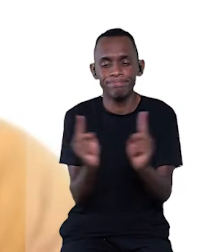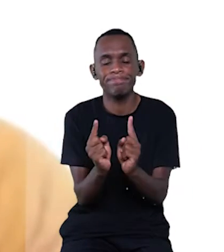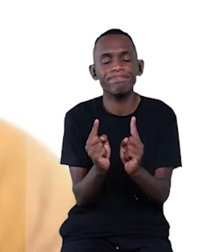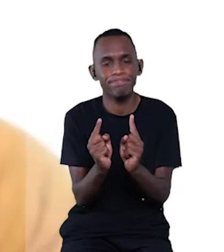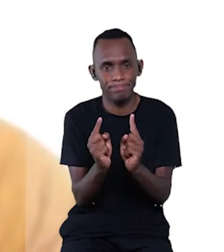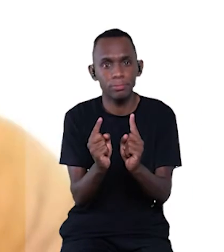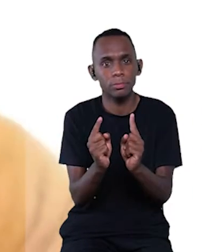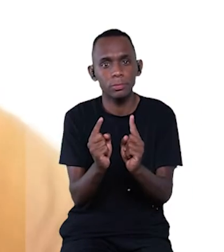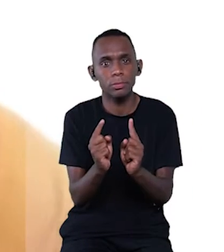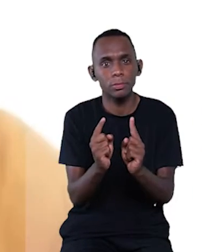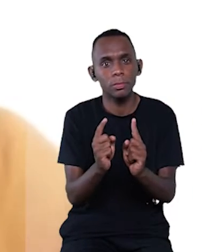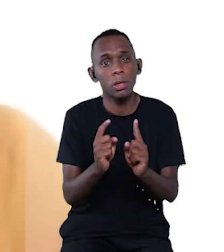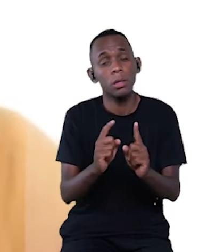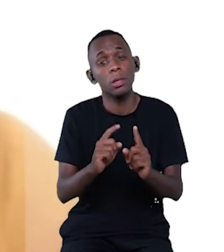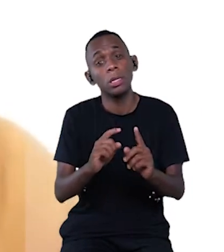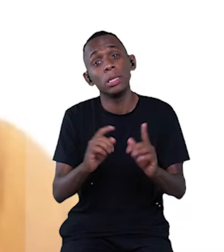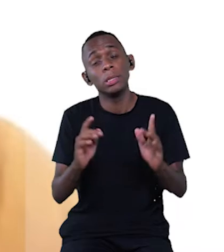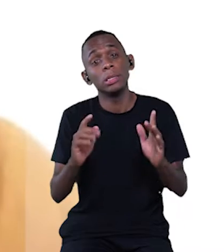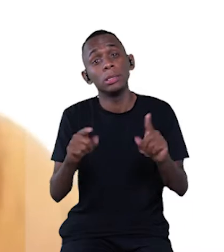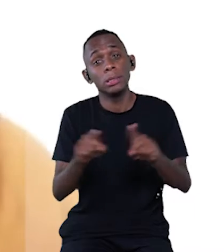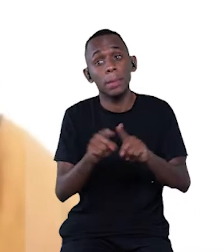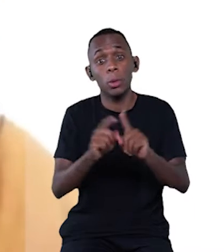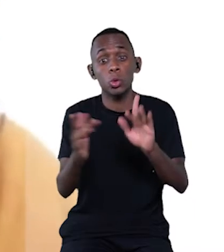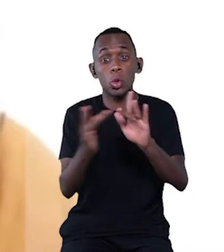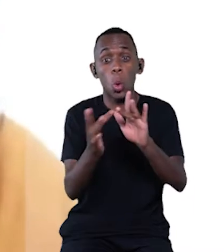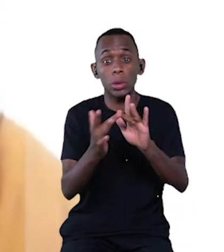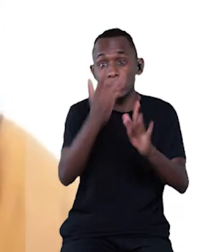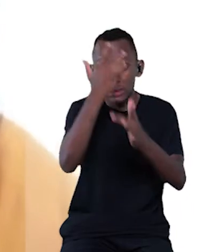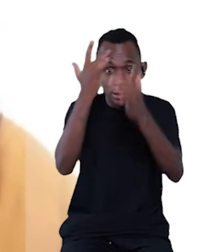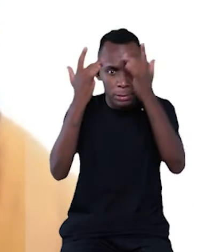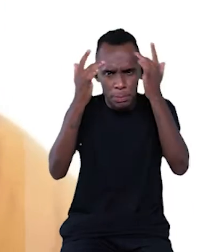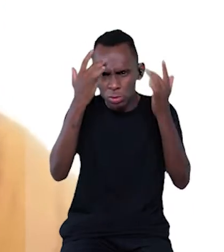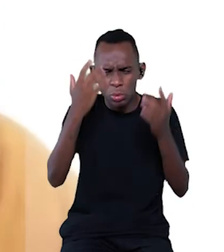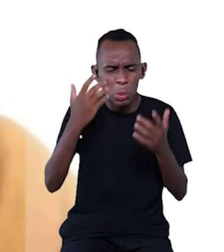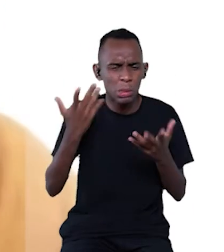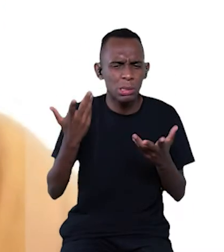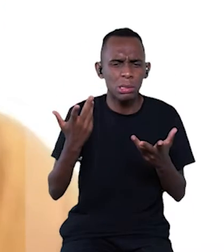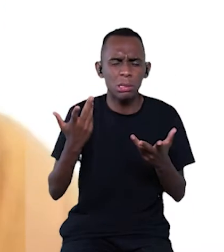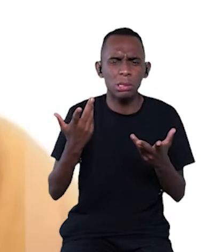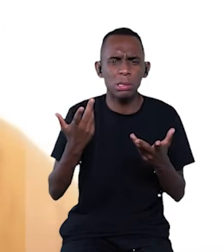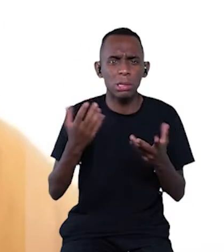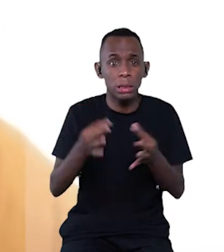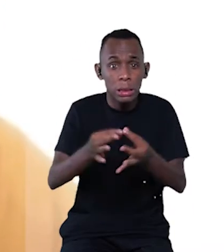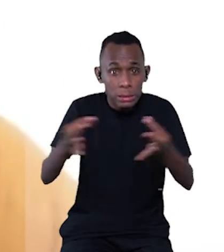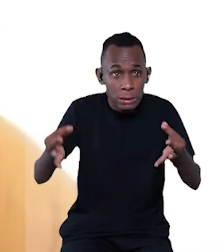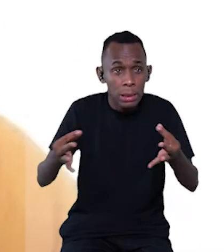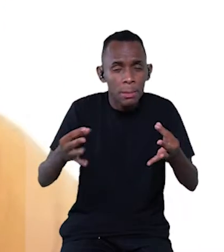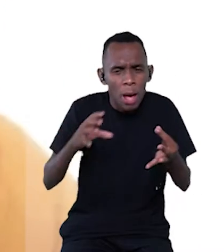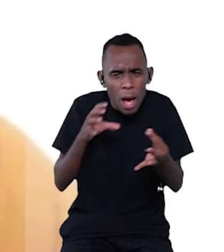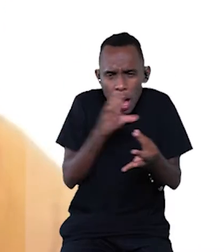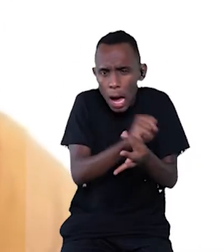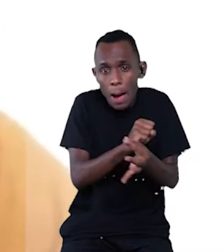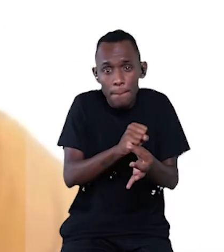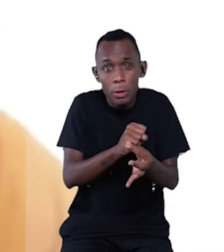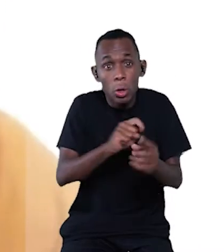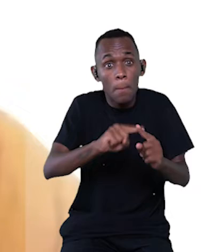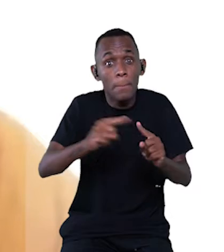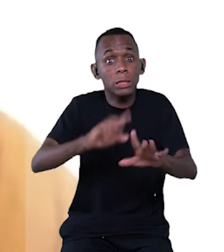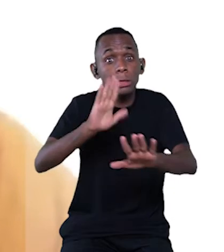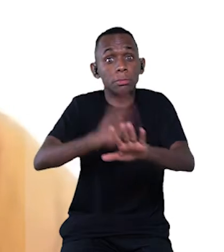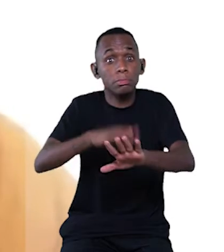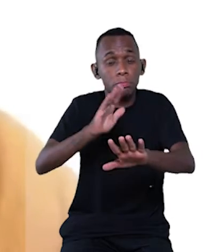curtas, mas os encontros com essas pessoas desconhecidas são sempre muito intensos. Às vezes eles são breves, mas a troca